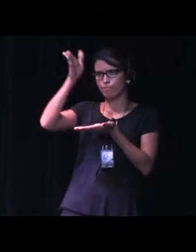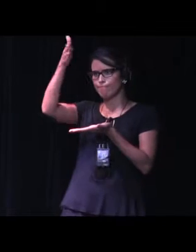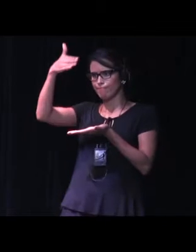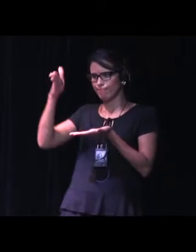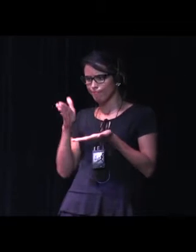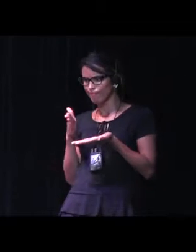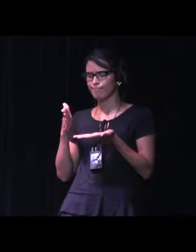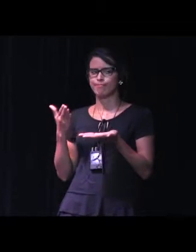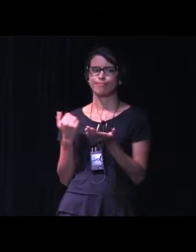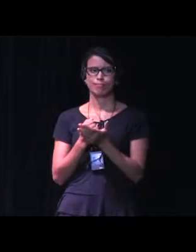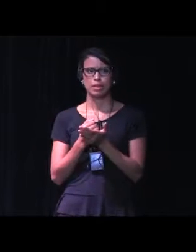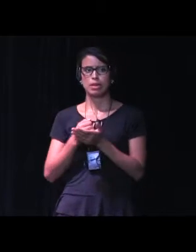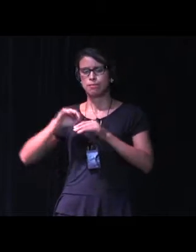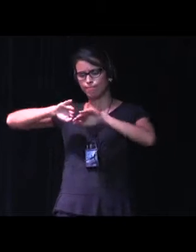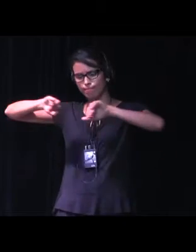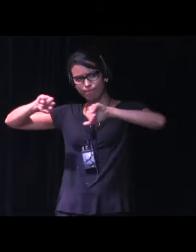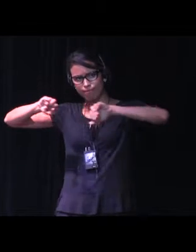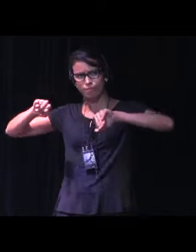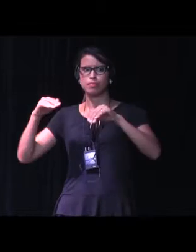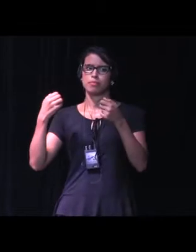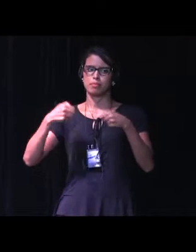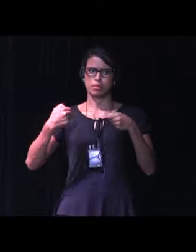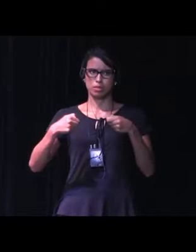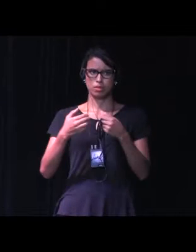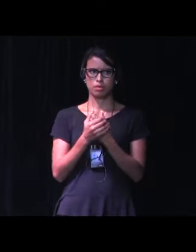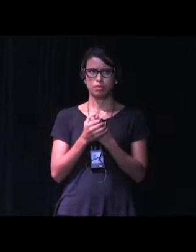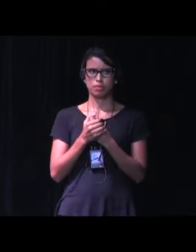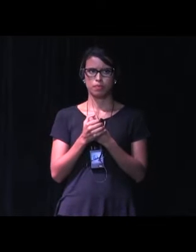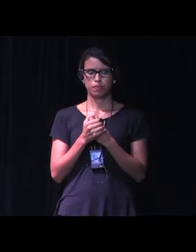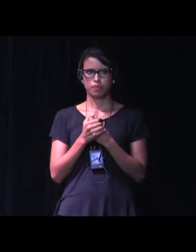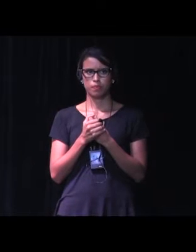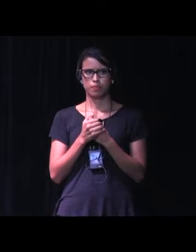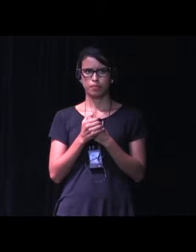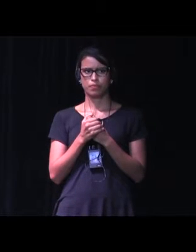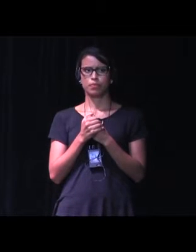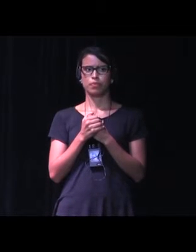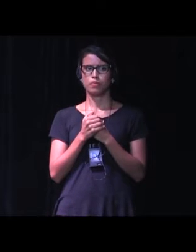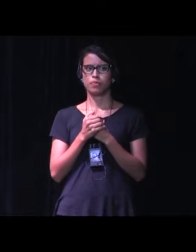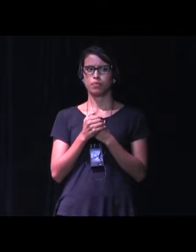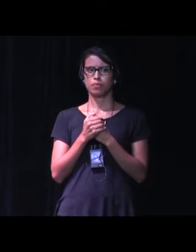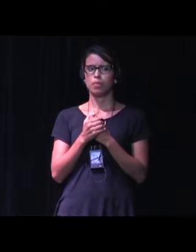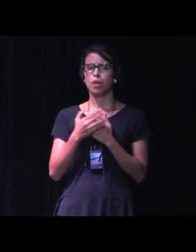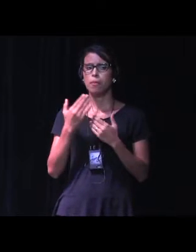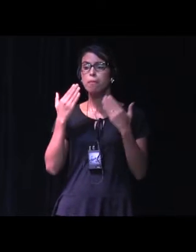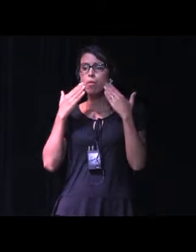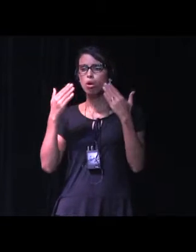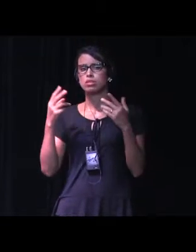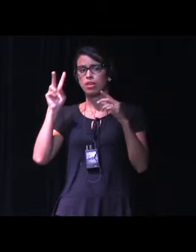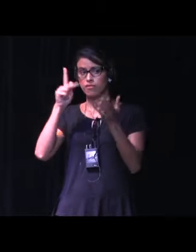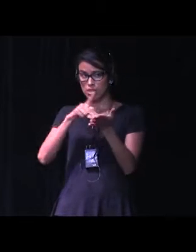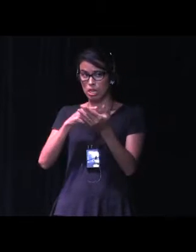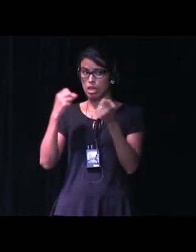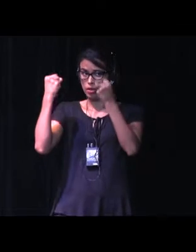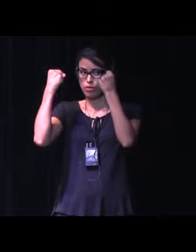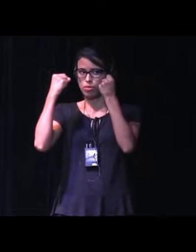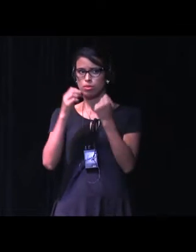limiar de passagem, de transformação, no limiar está a verdadeira